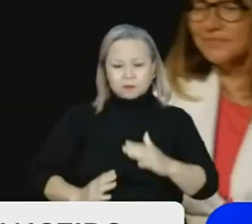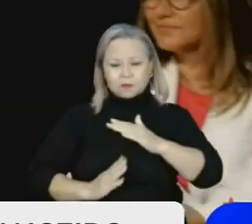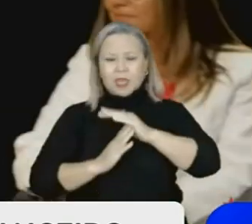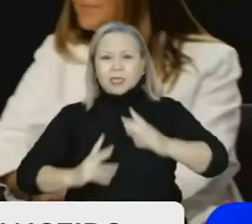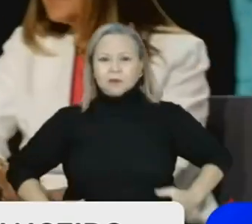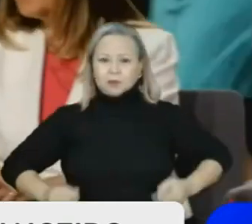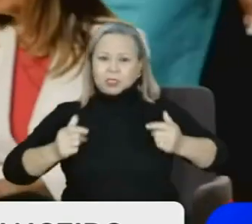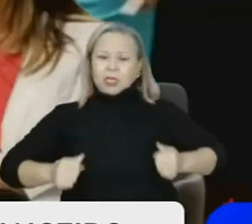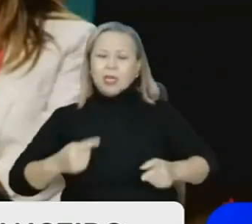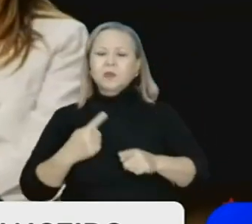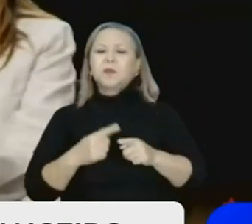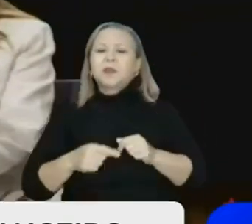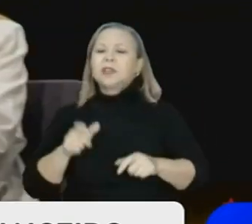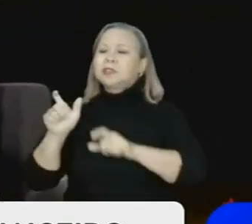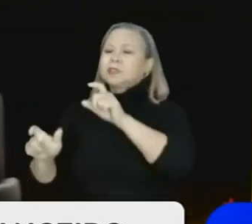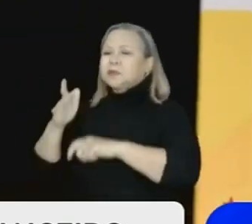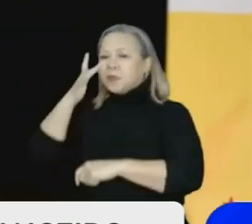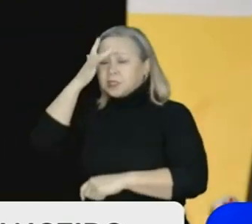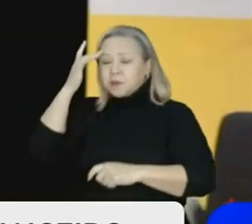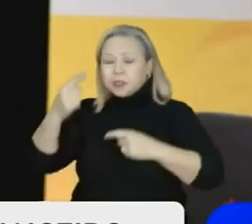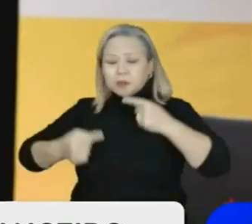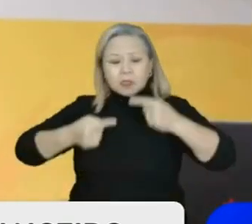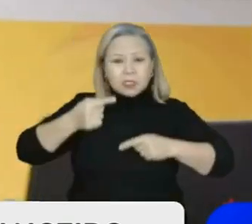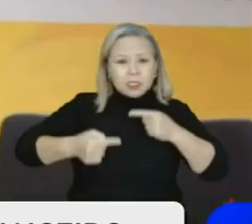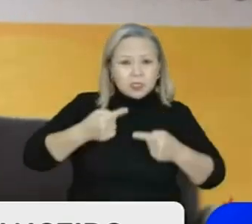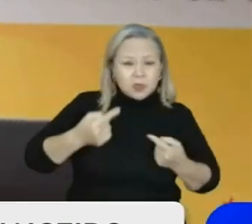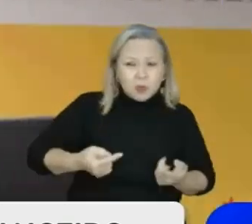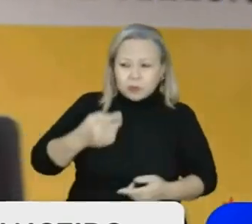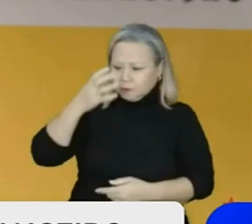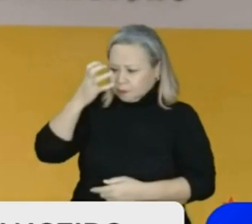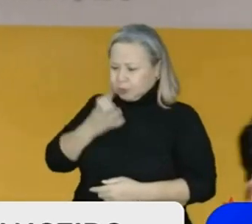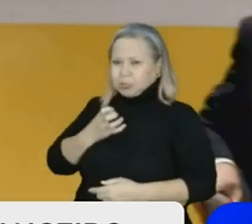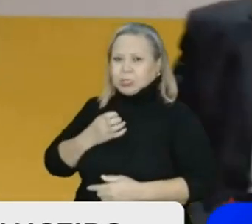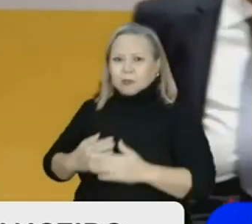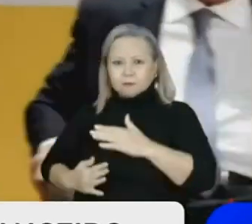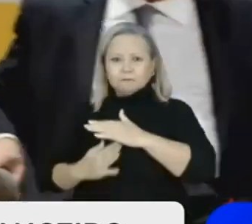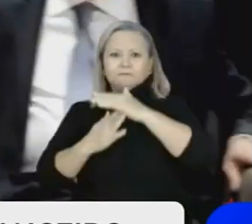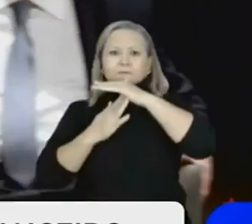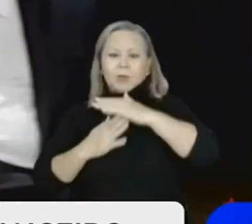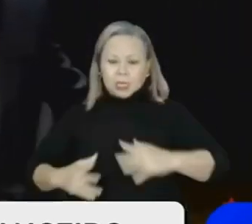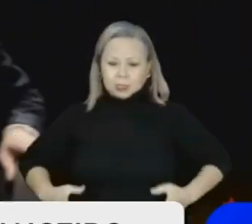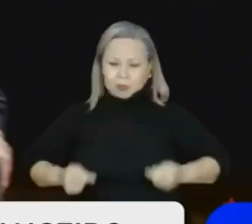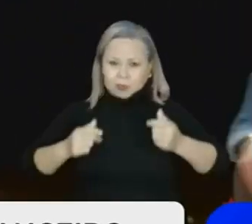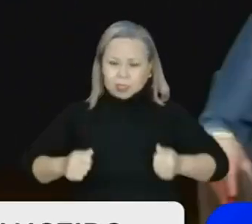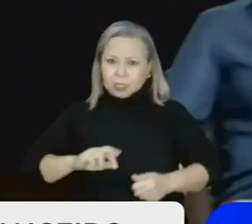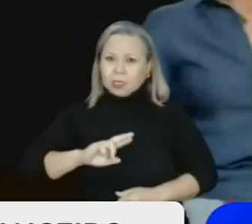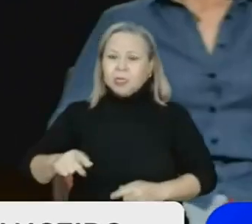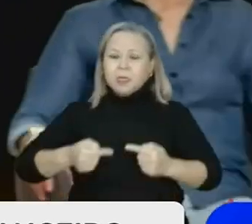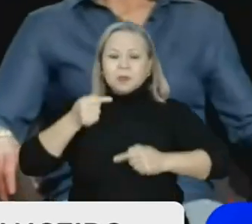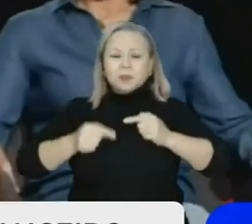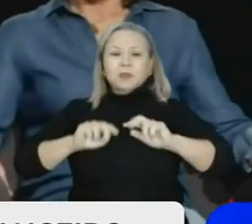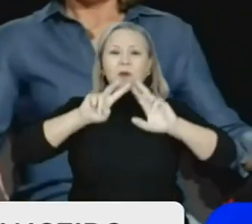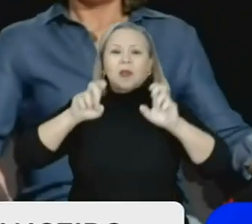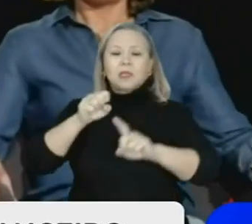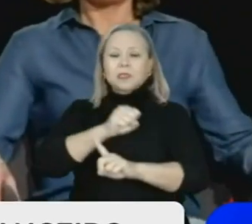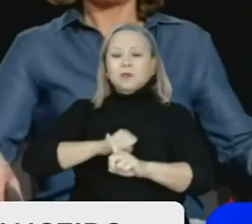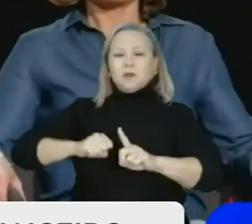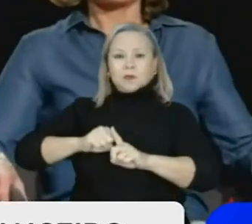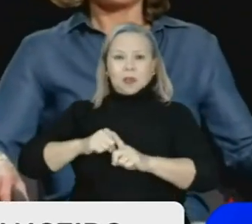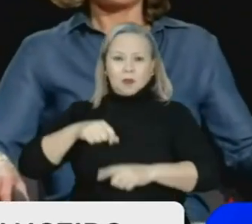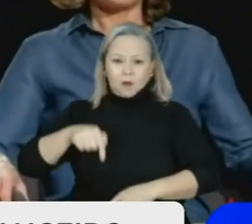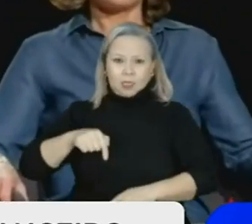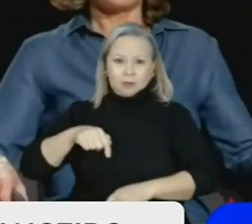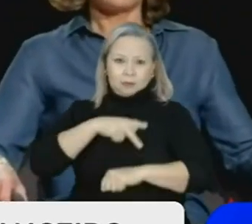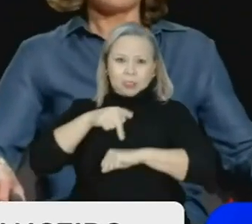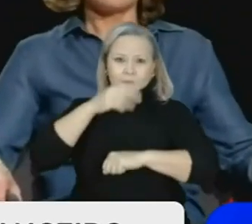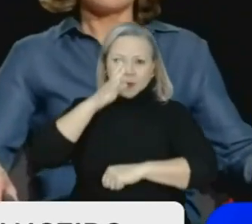tenham que governar para todos a gente tem que tratar prioritariamente as pessoas mais citadas disso então o